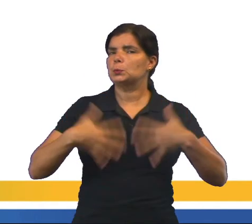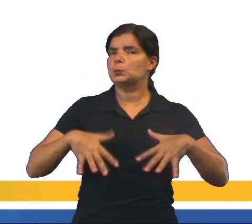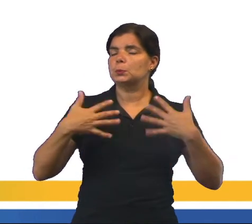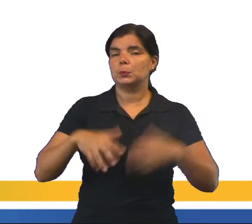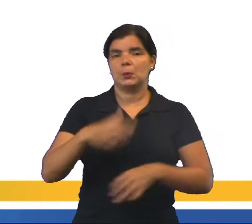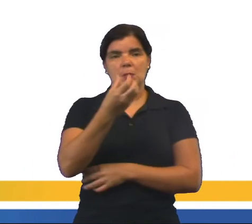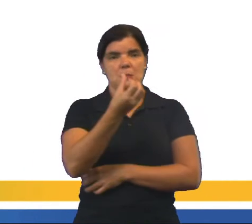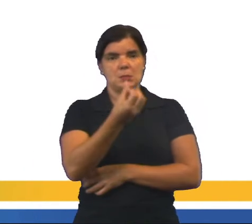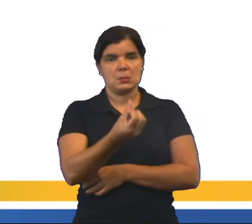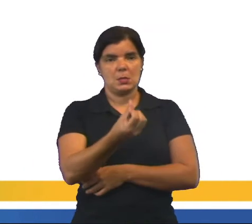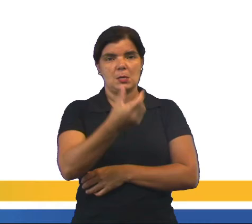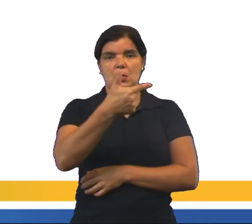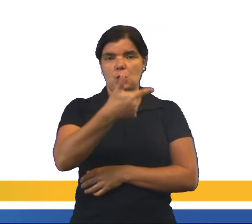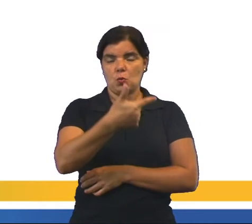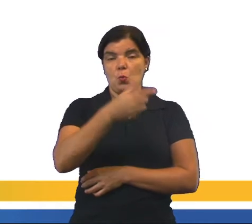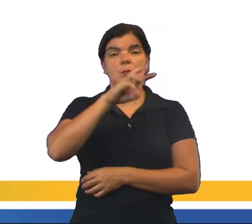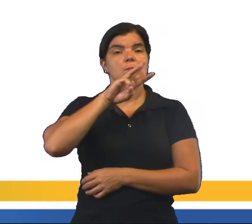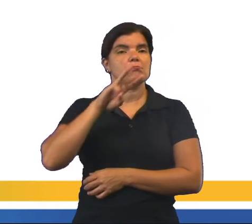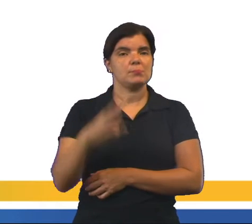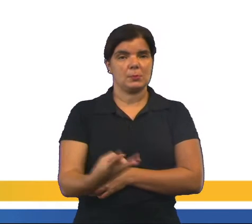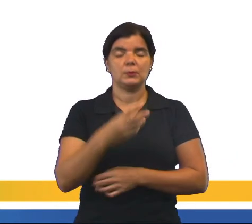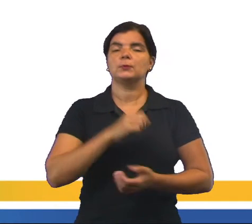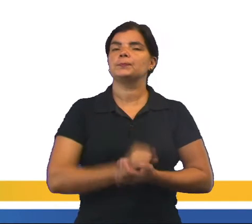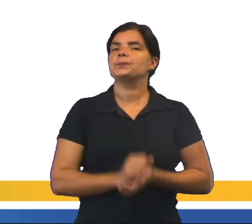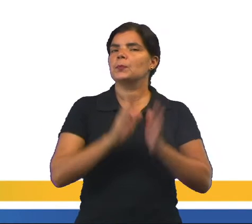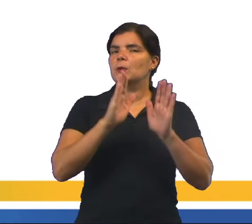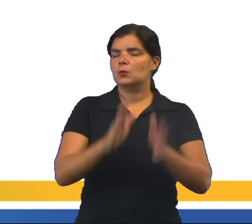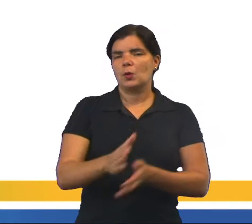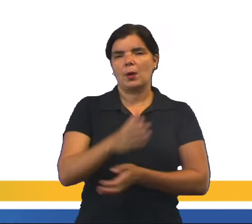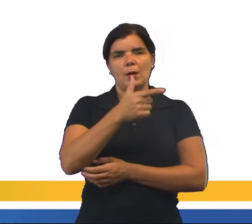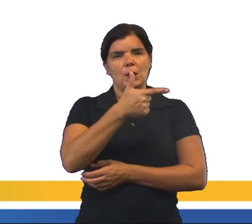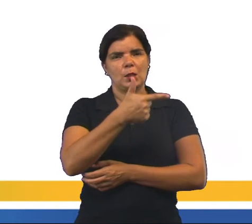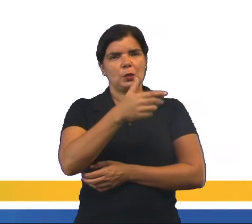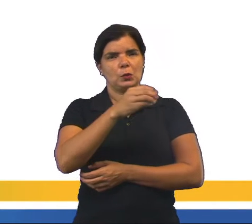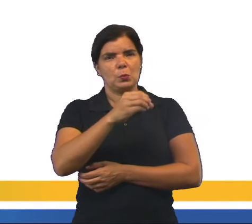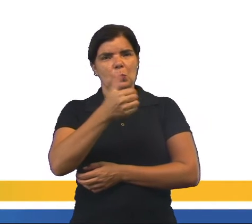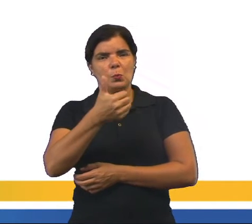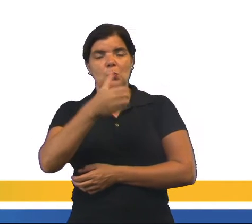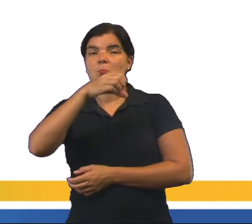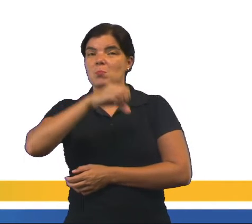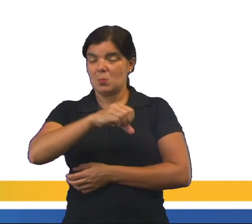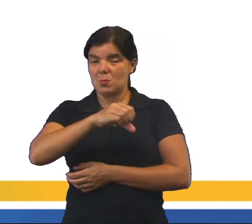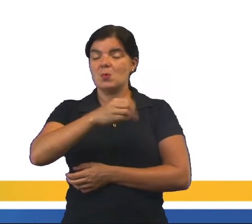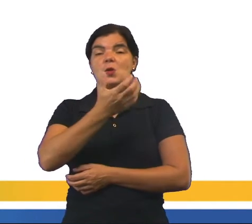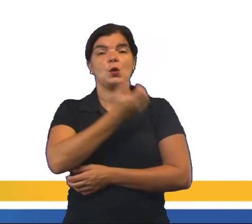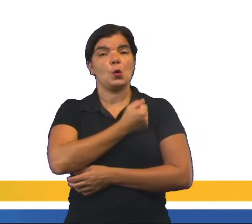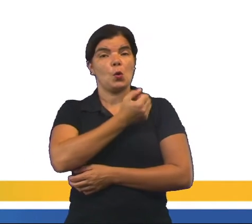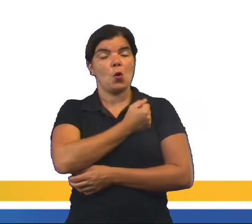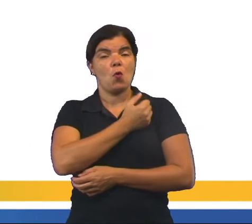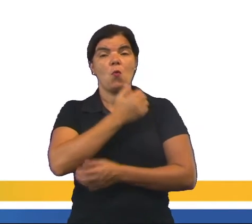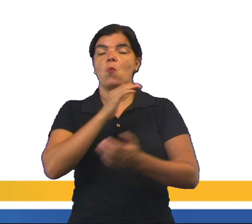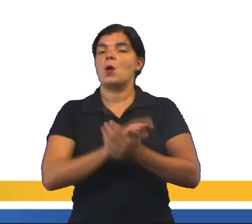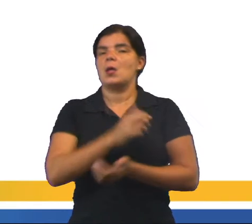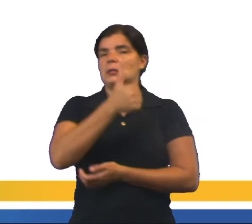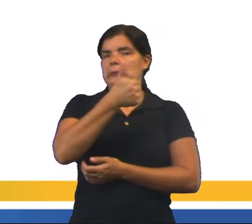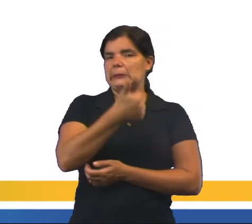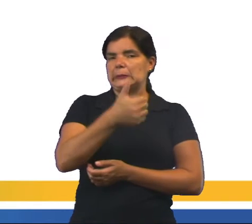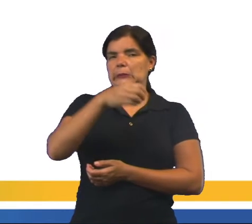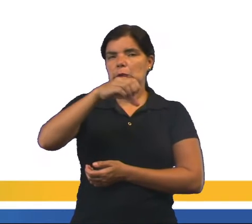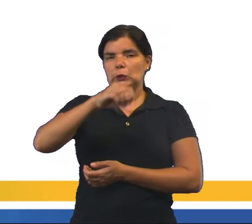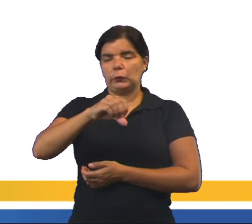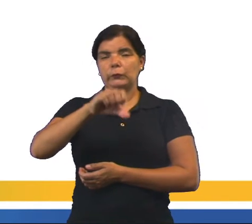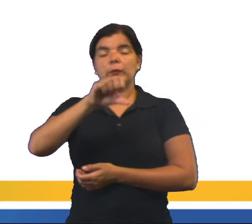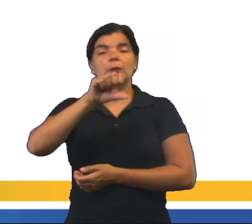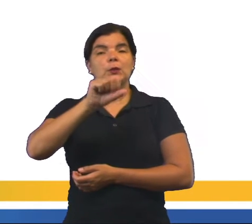extrema, 62 milhões. Já em 2019, esse número chega a